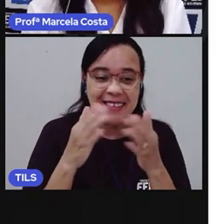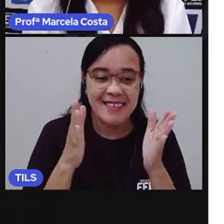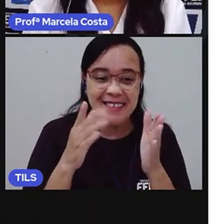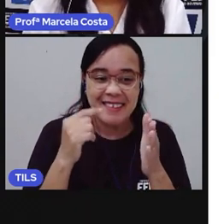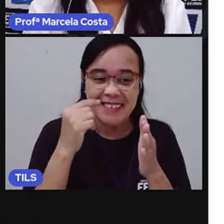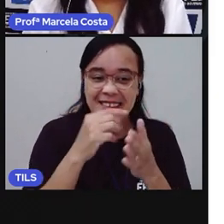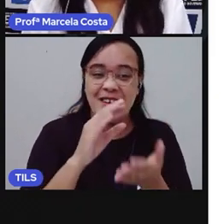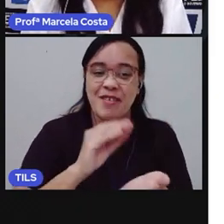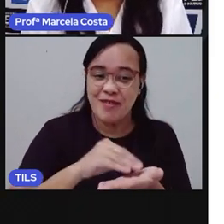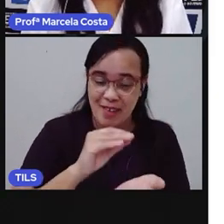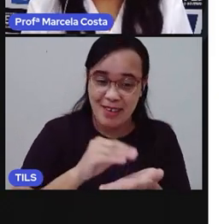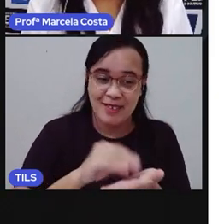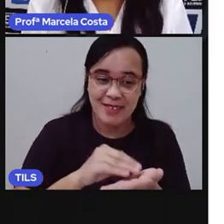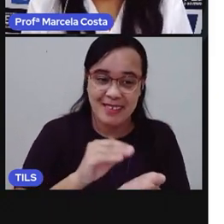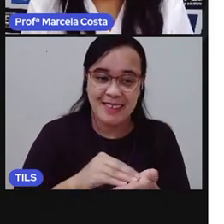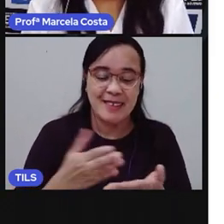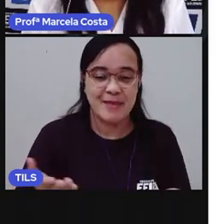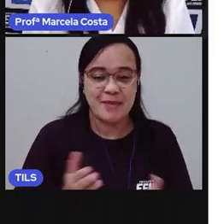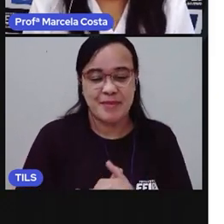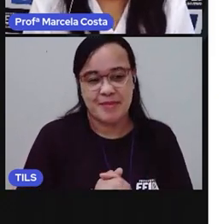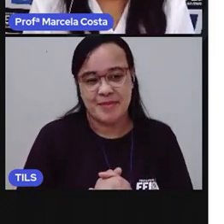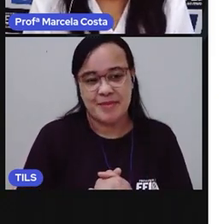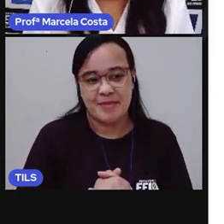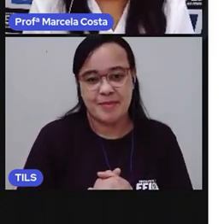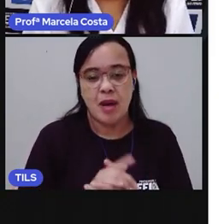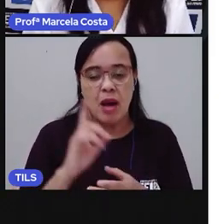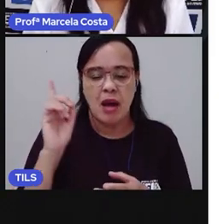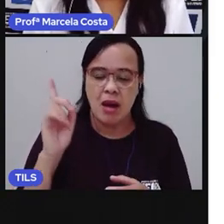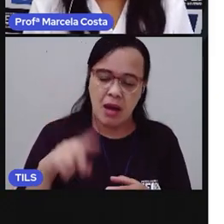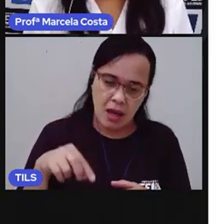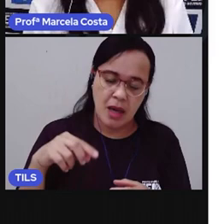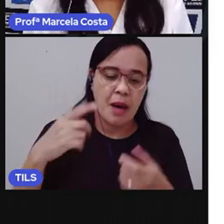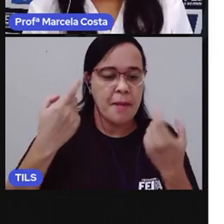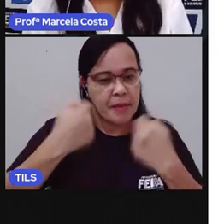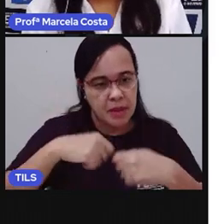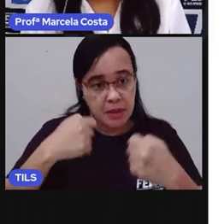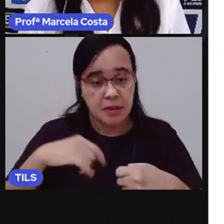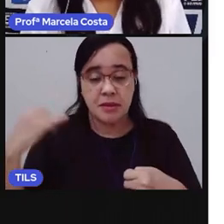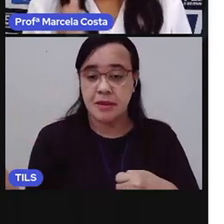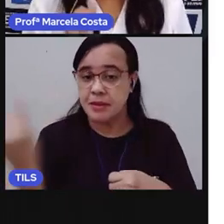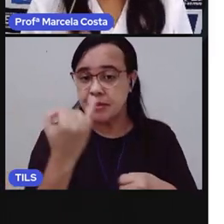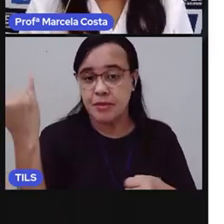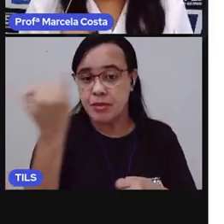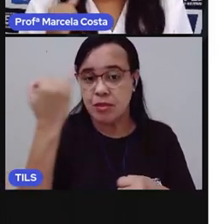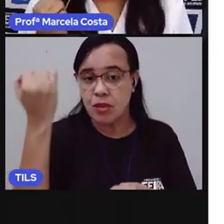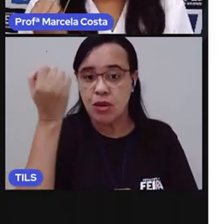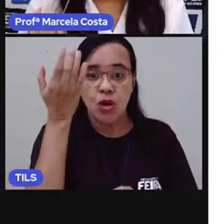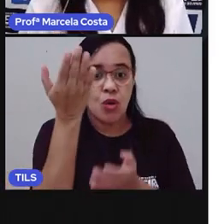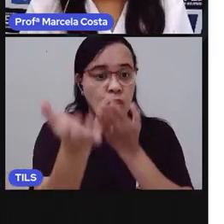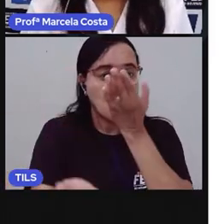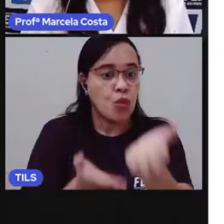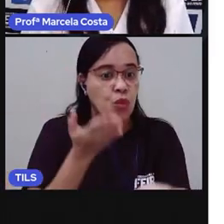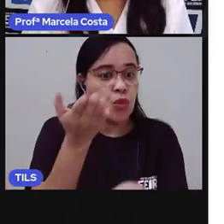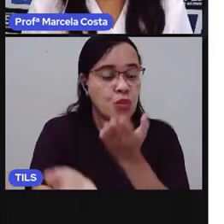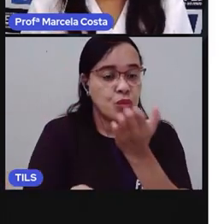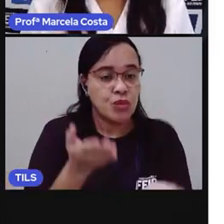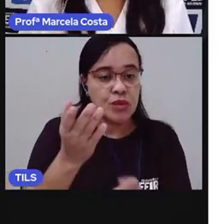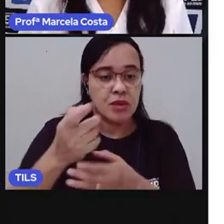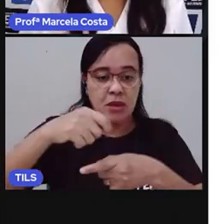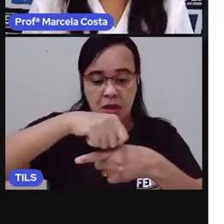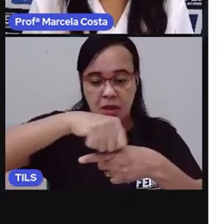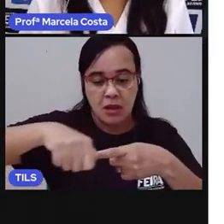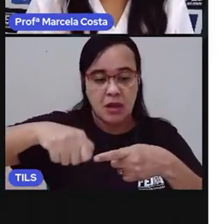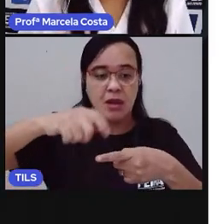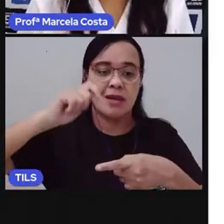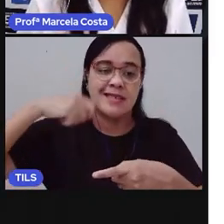E aí é importante criança cuidados deles com escola de dança né o creme dental